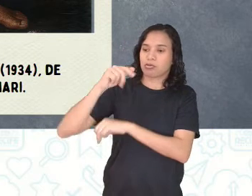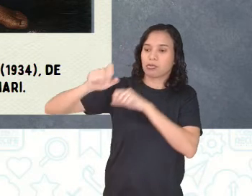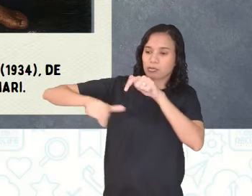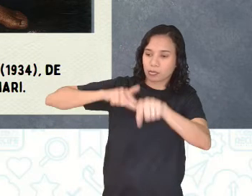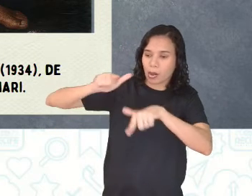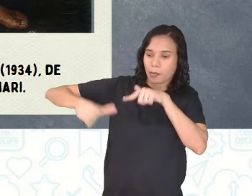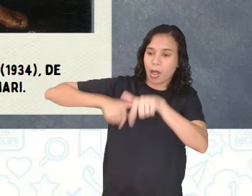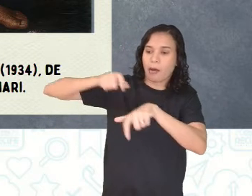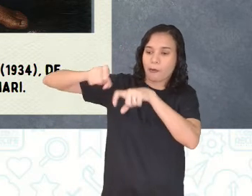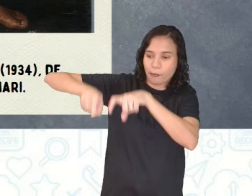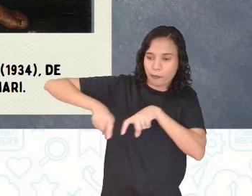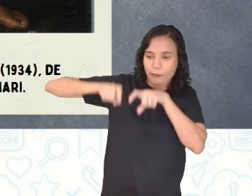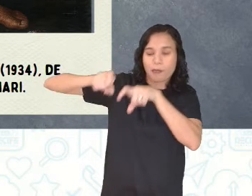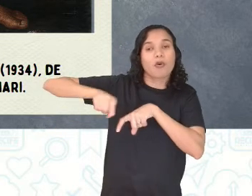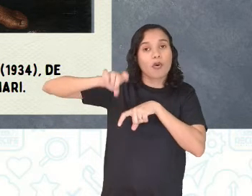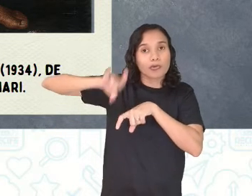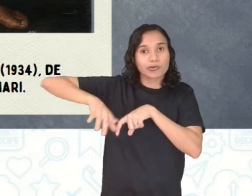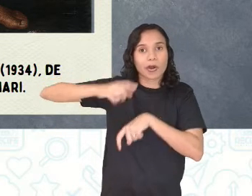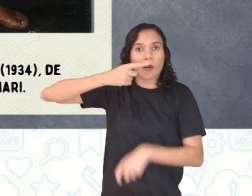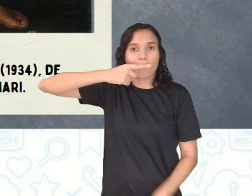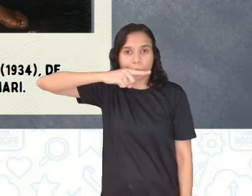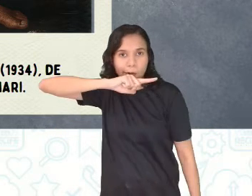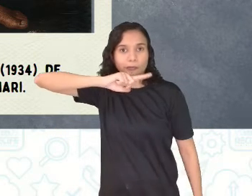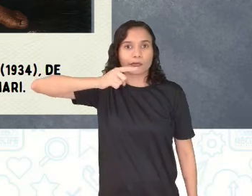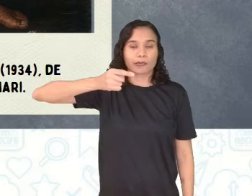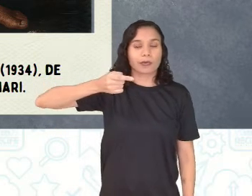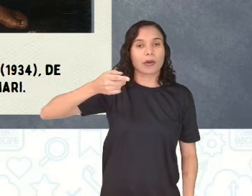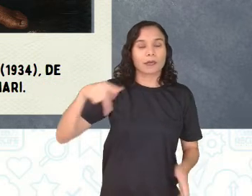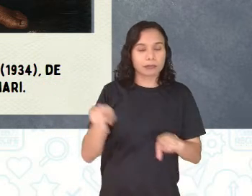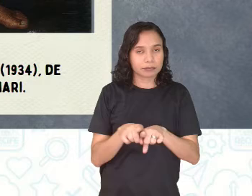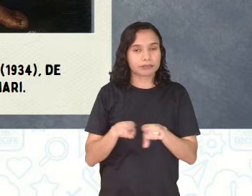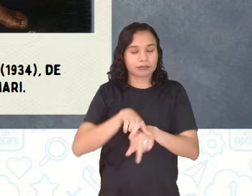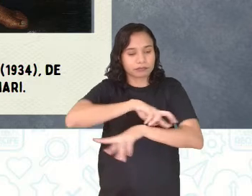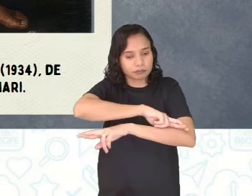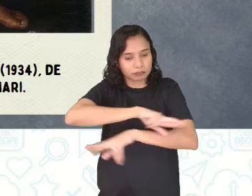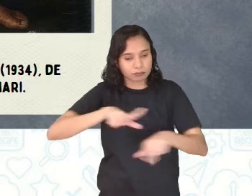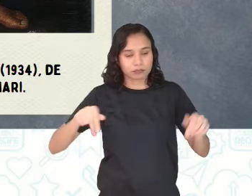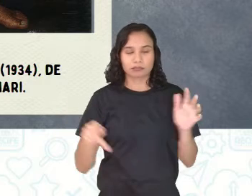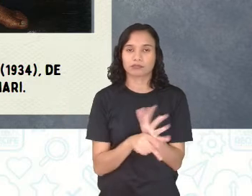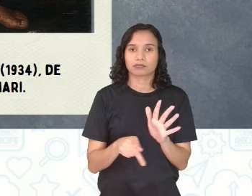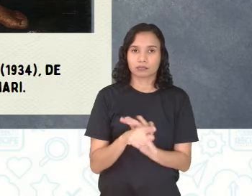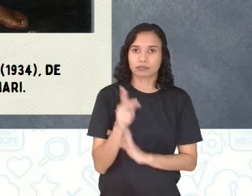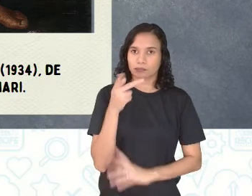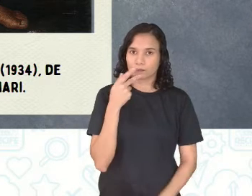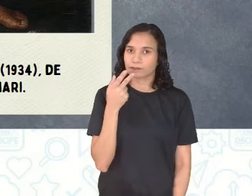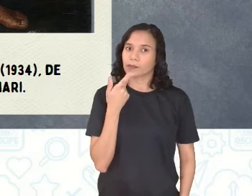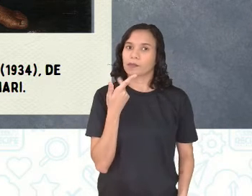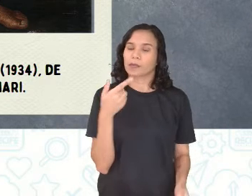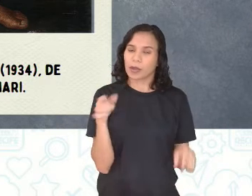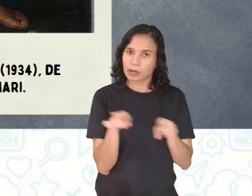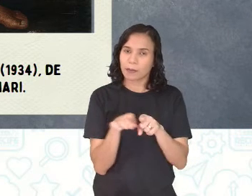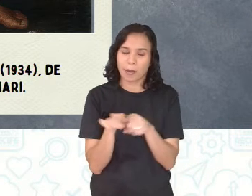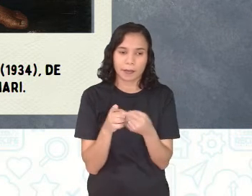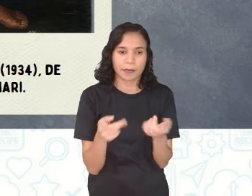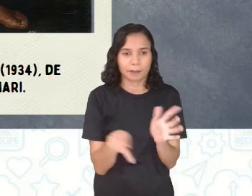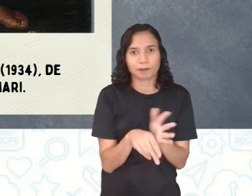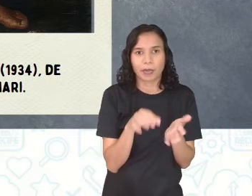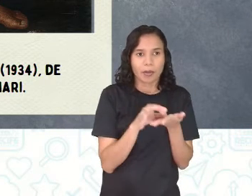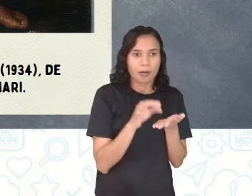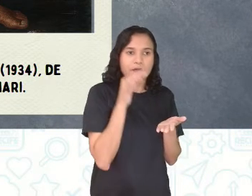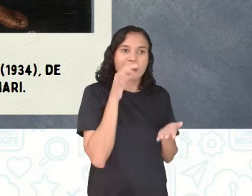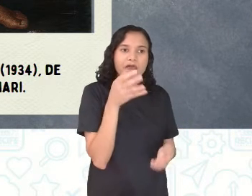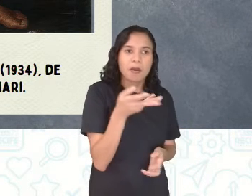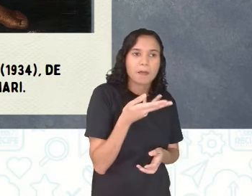trabalhava não só na lavoura de açúcar, né, como o professor Giorgio mesmo colocou anteriormente, mas também na lavoura de